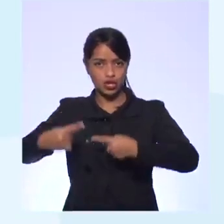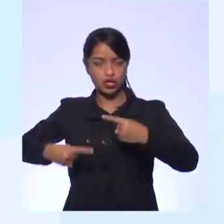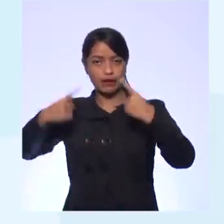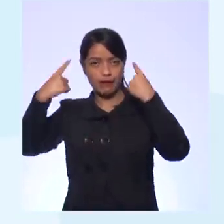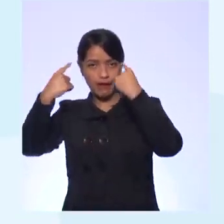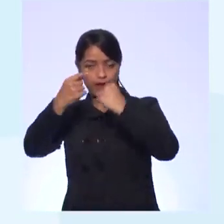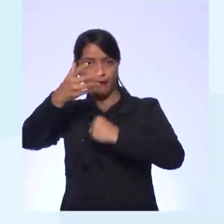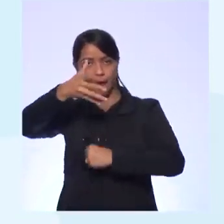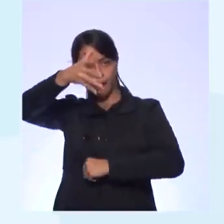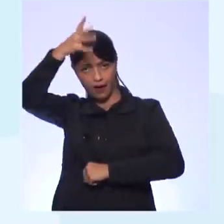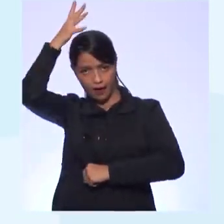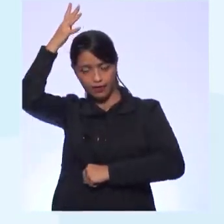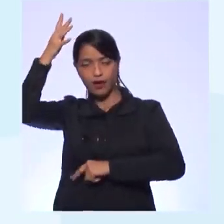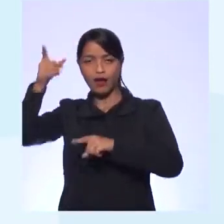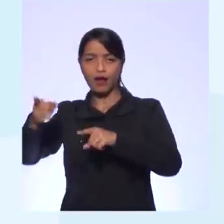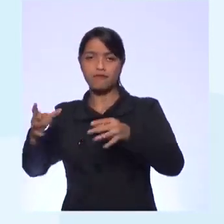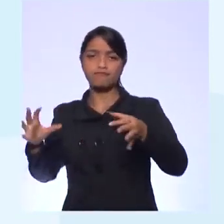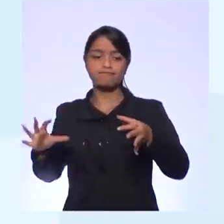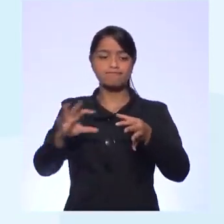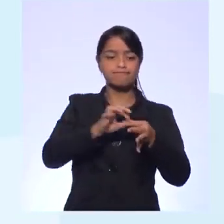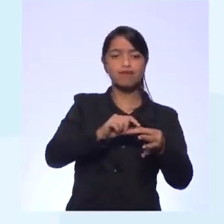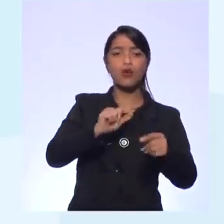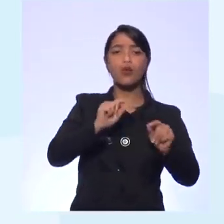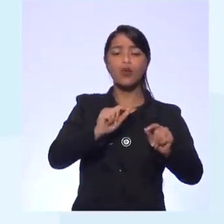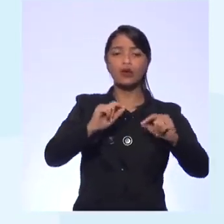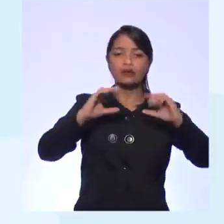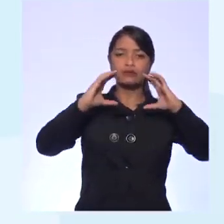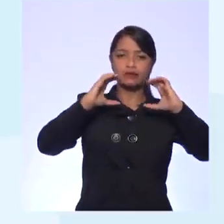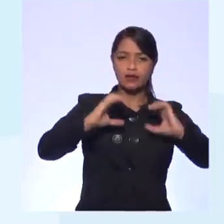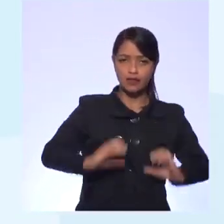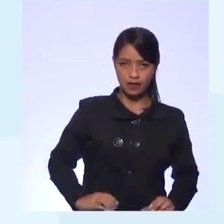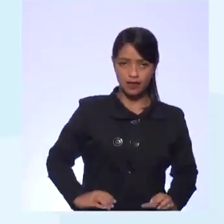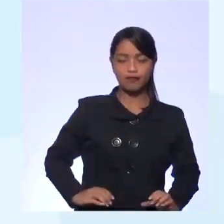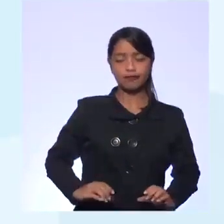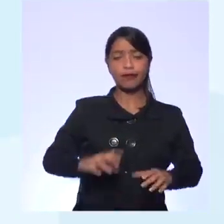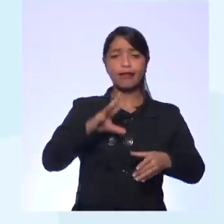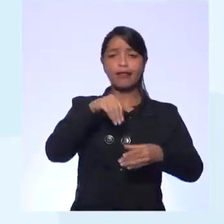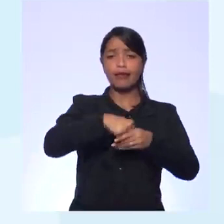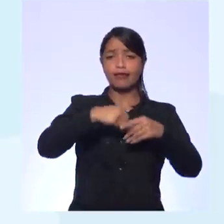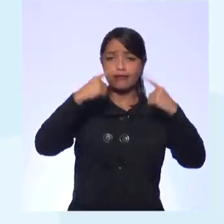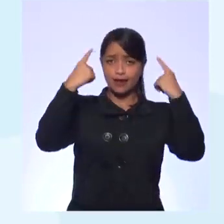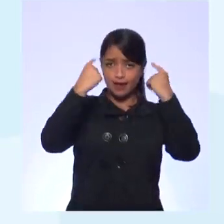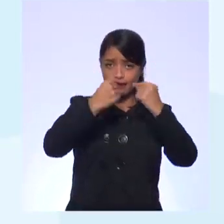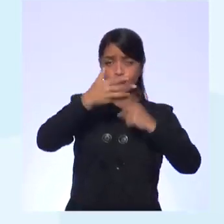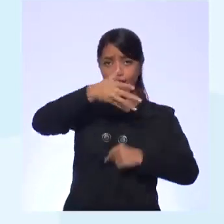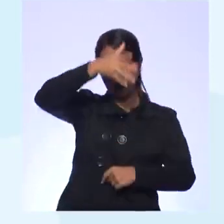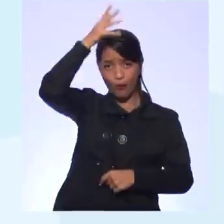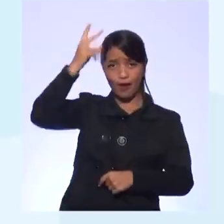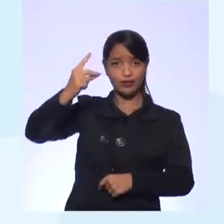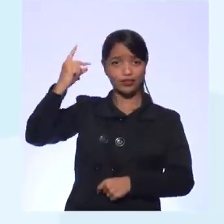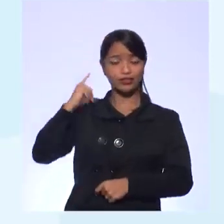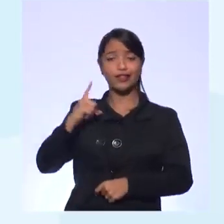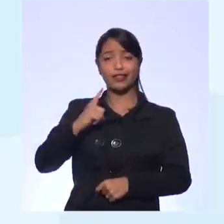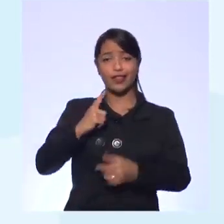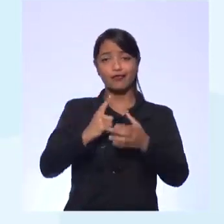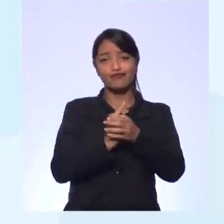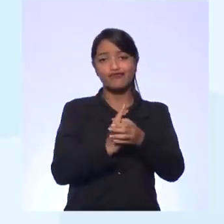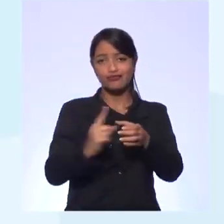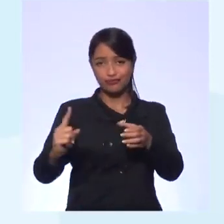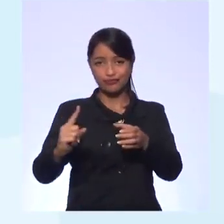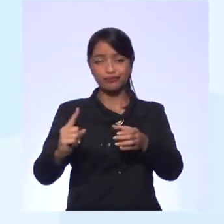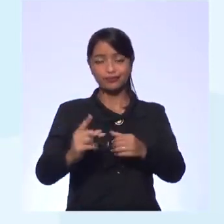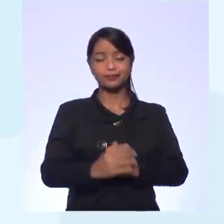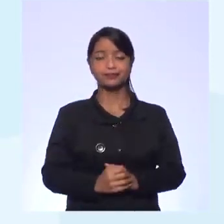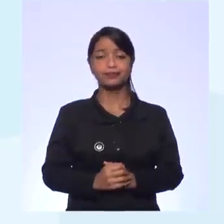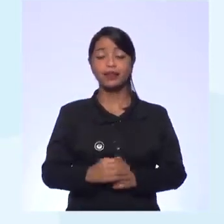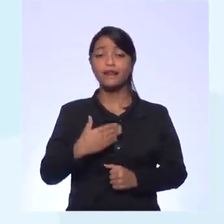greco-romanas ao ideal de cidadania com vistas à exclusão na Grécia e na Roma antiga. Iremos comparar a noção